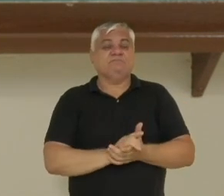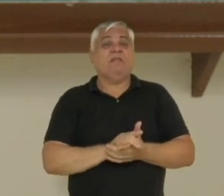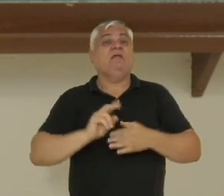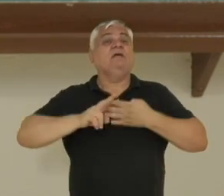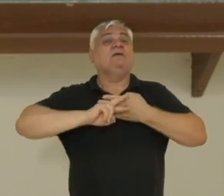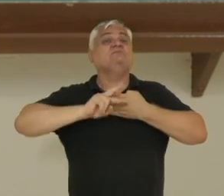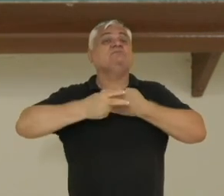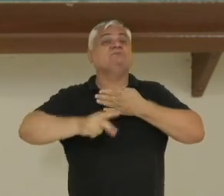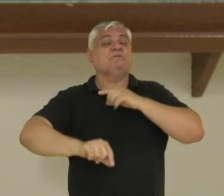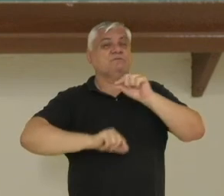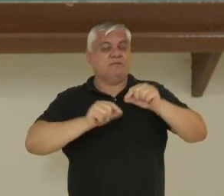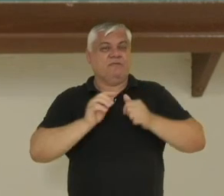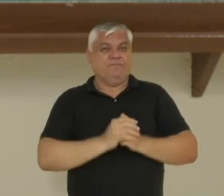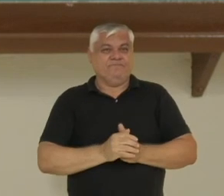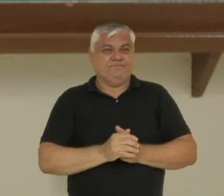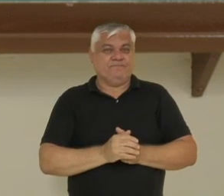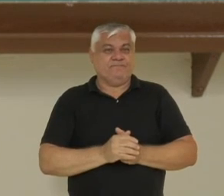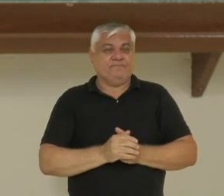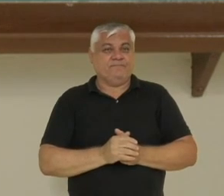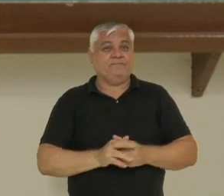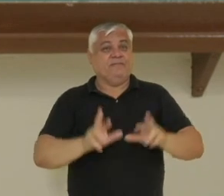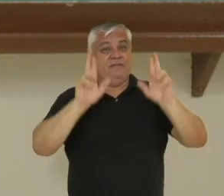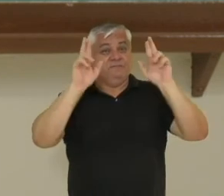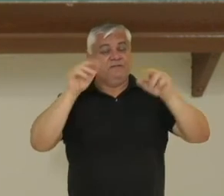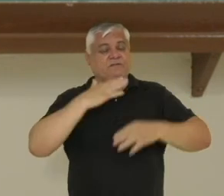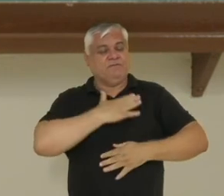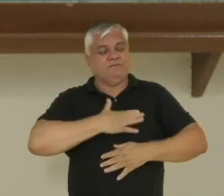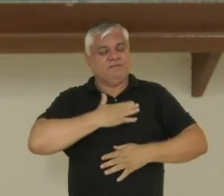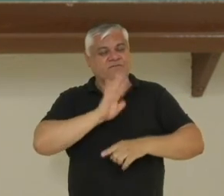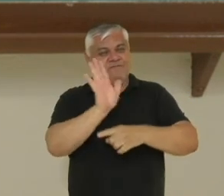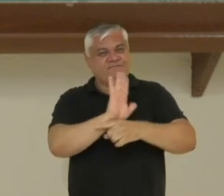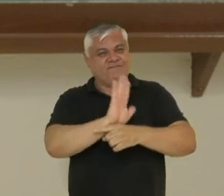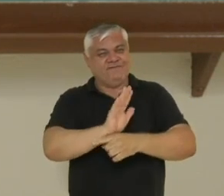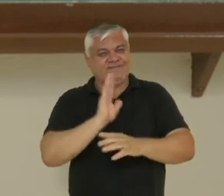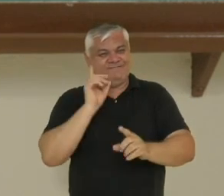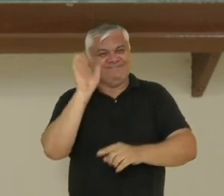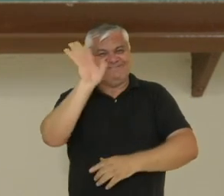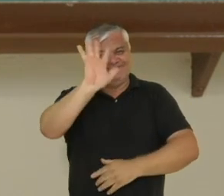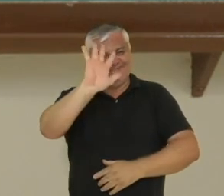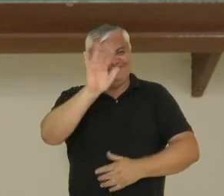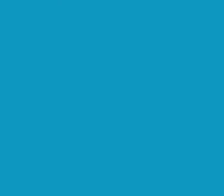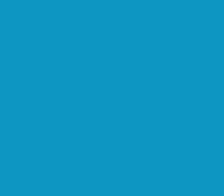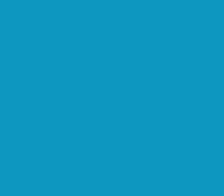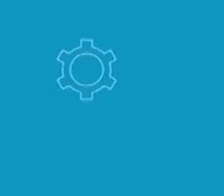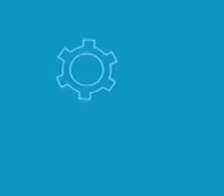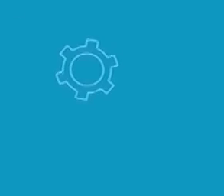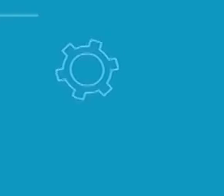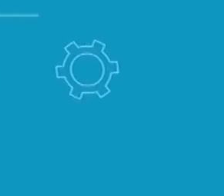consequências disso então, tá bom? Então, espero que vocês tenham gostado do vídeo. Até o nosso próximo encontro.